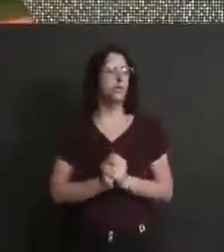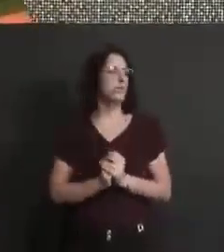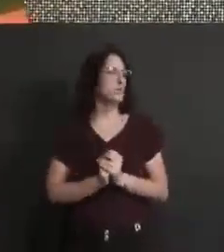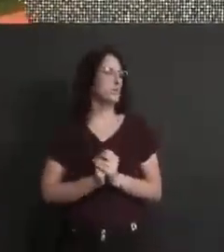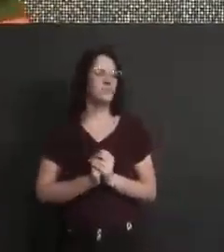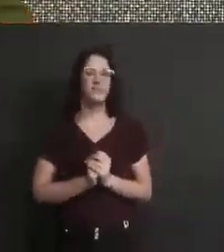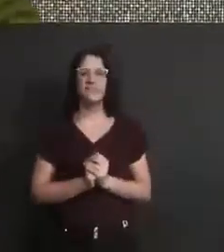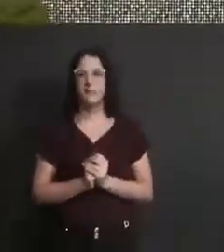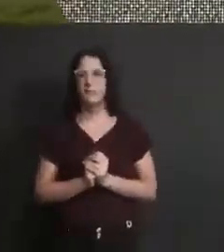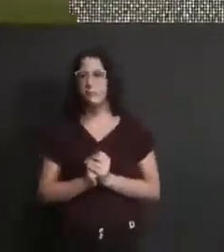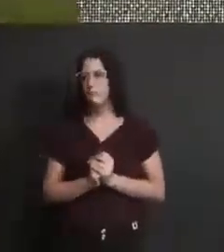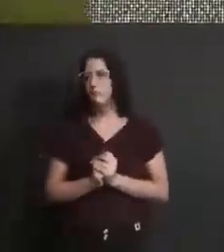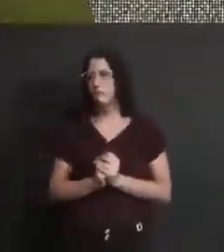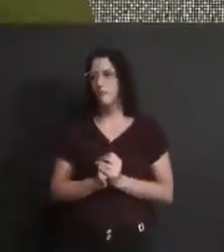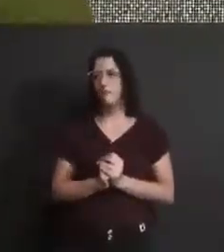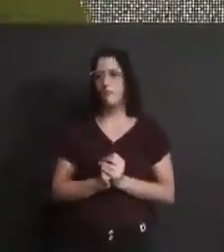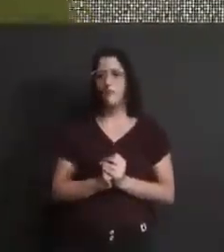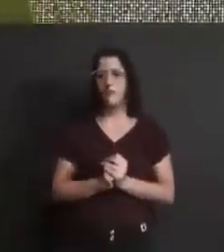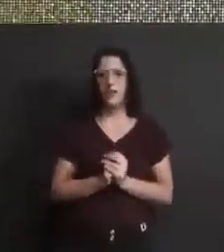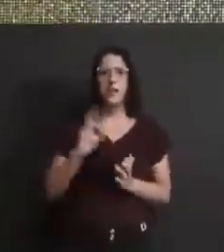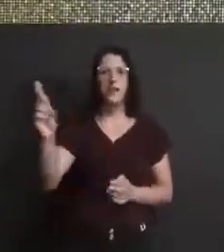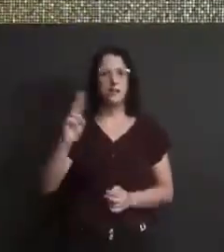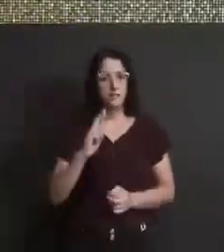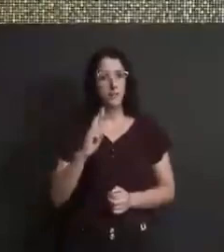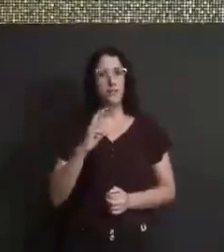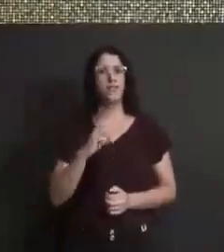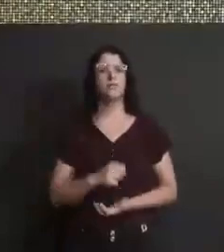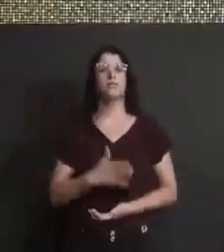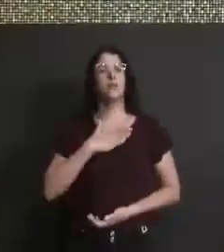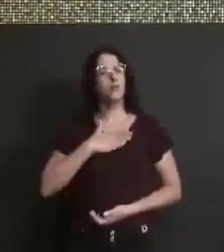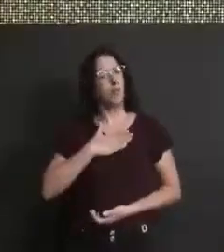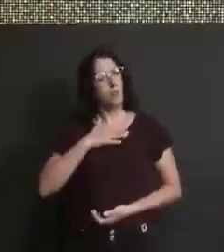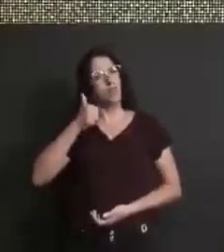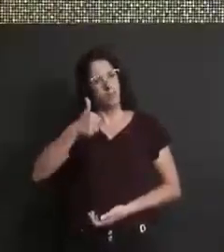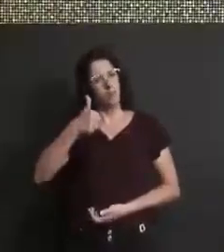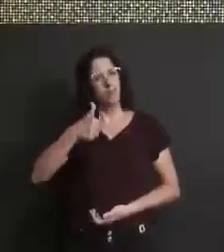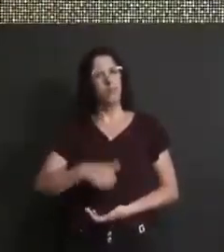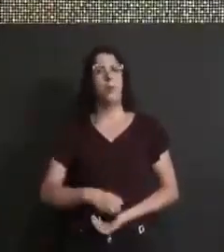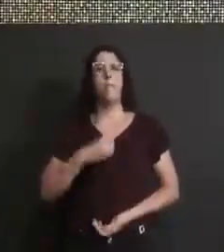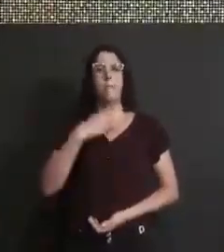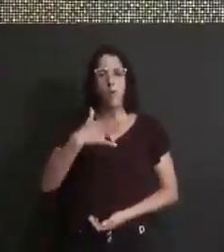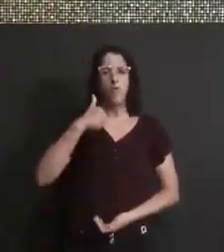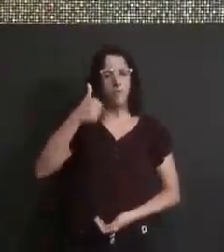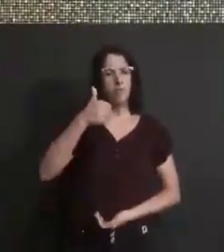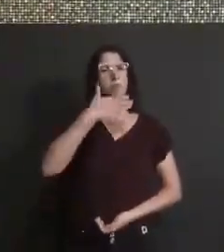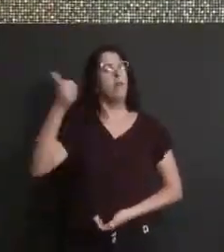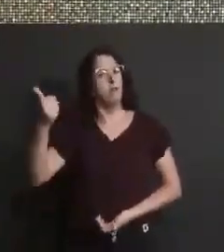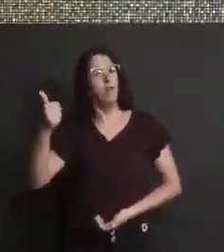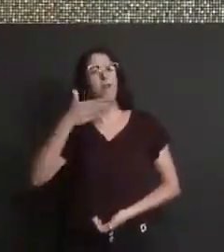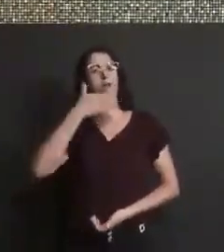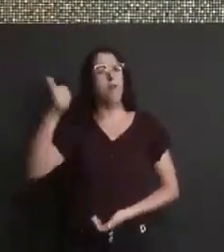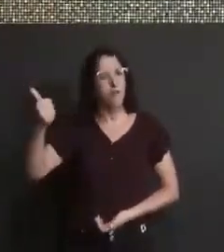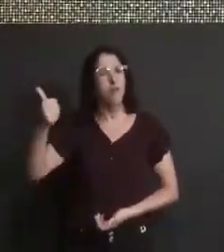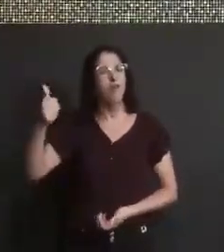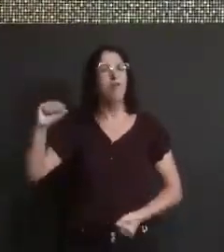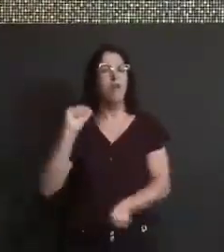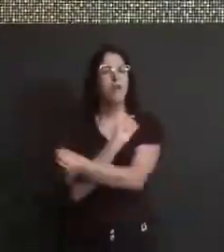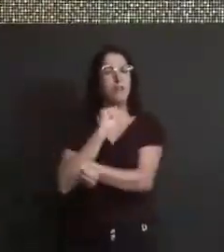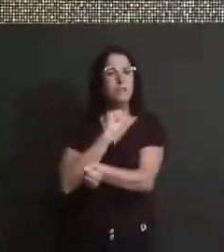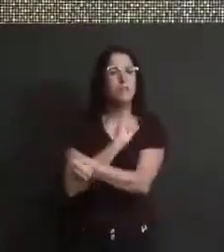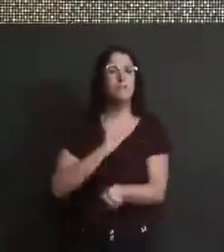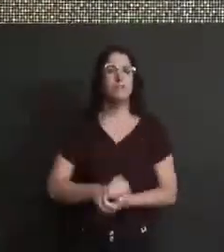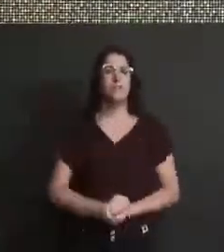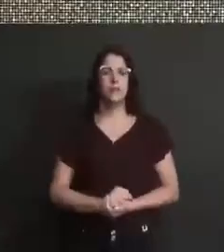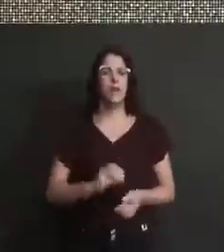aqui? Responda para mim: valeu a pena? Valeu a pena? Esperar, valeu a pena não